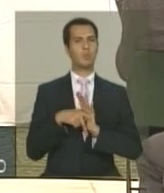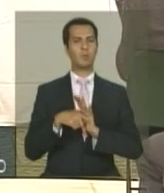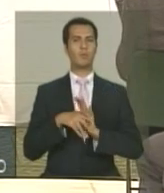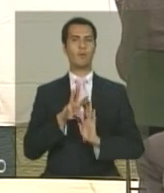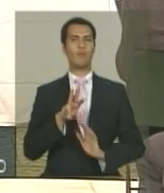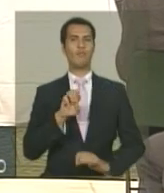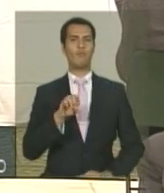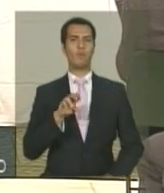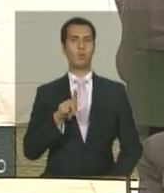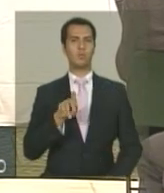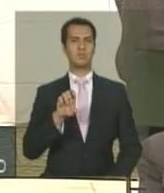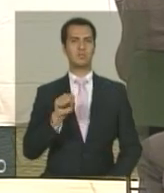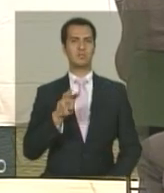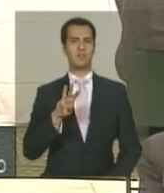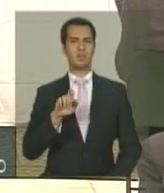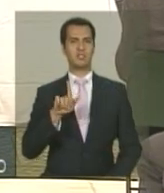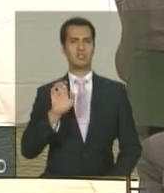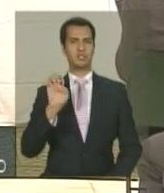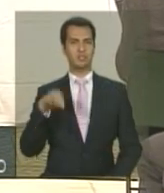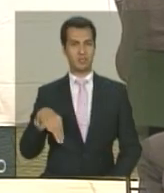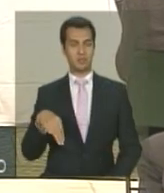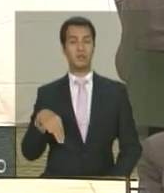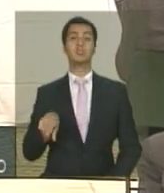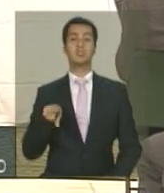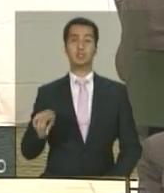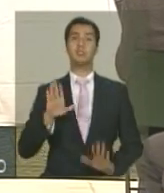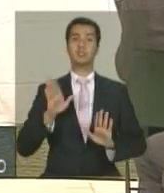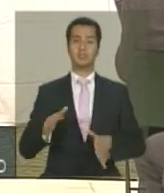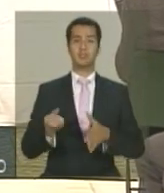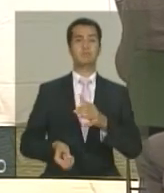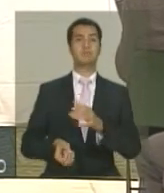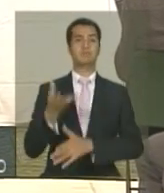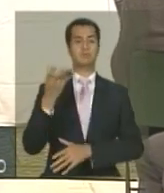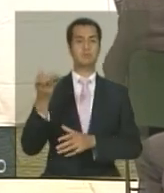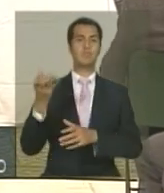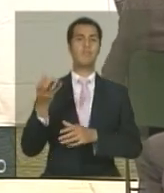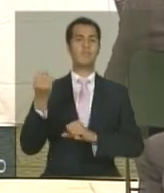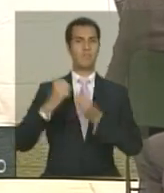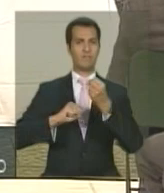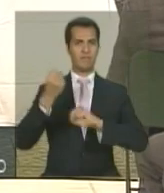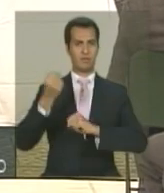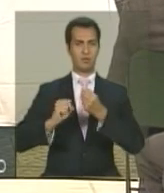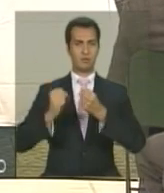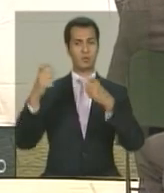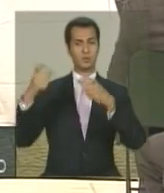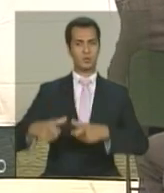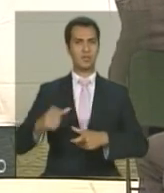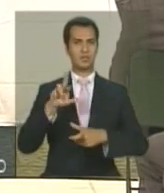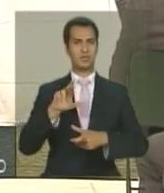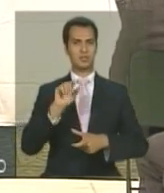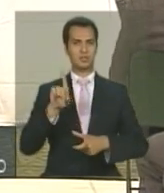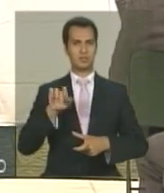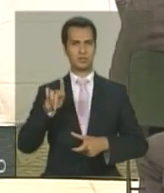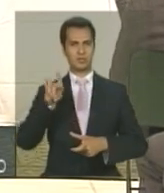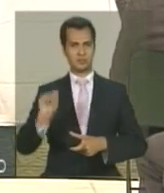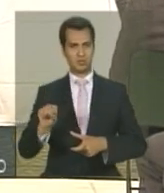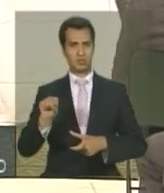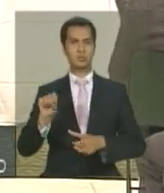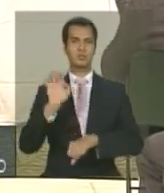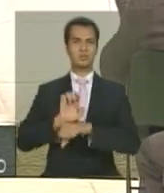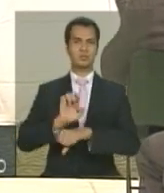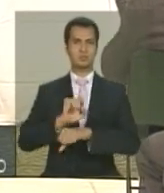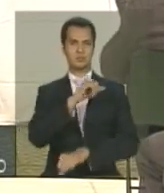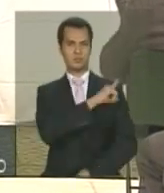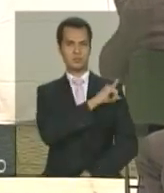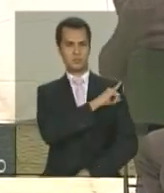uma fábrica operando já desde 96, é isso, presidente? Em Resende, no estado do Rio. Então, também os secretários